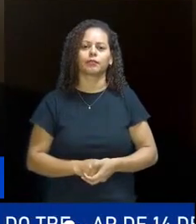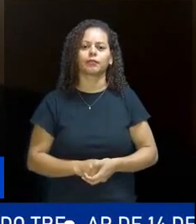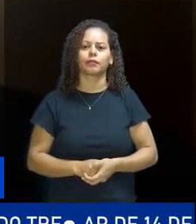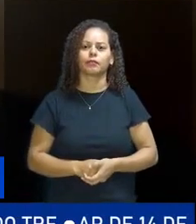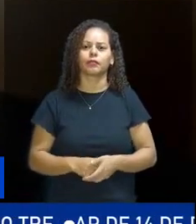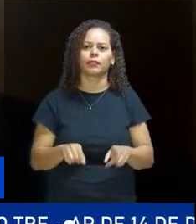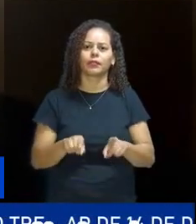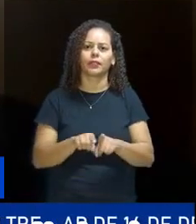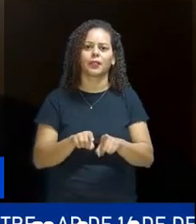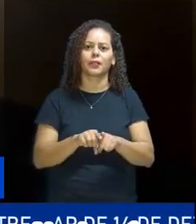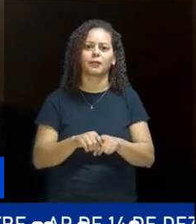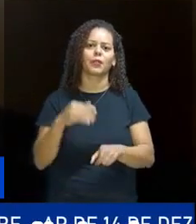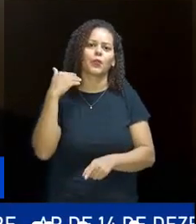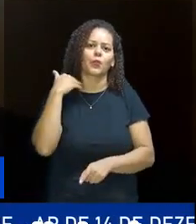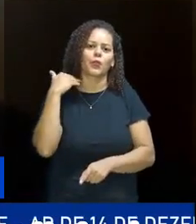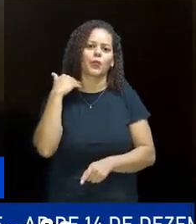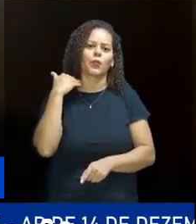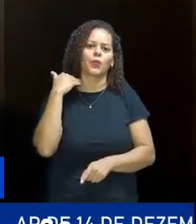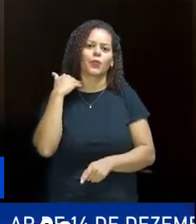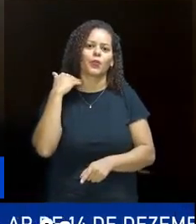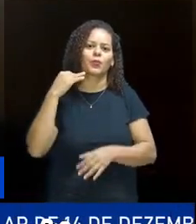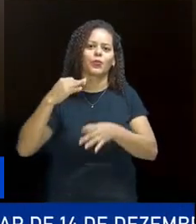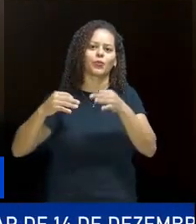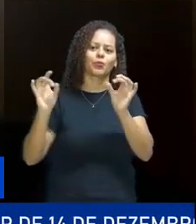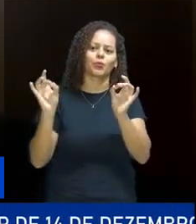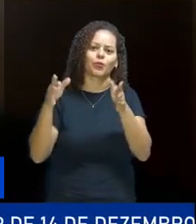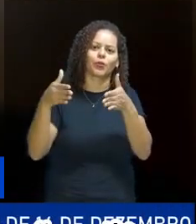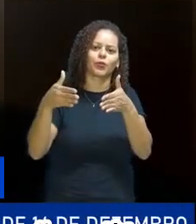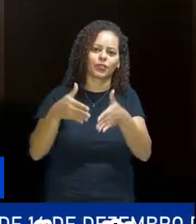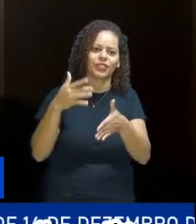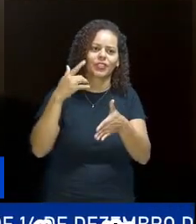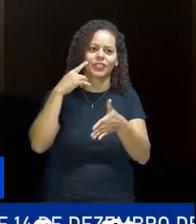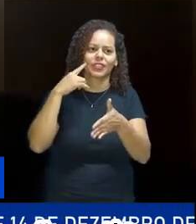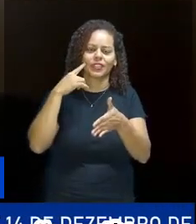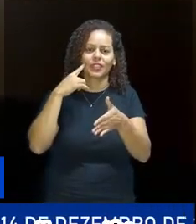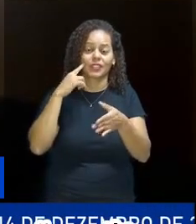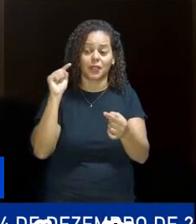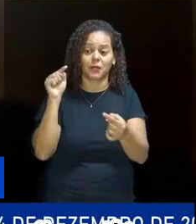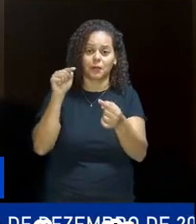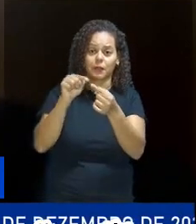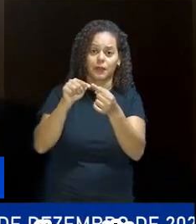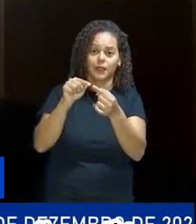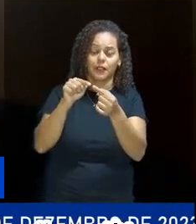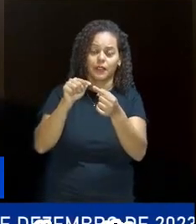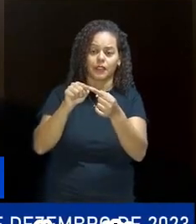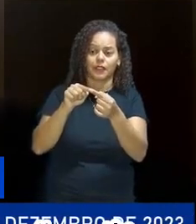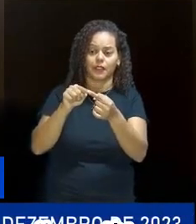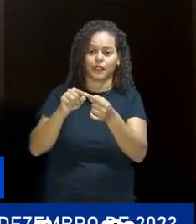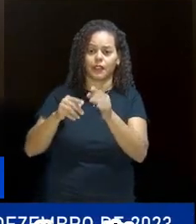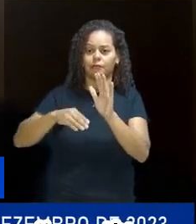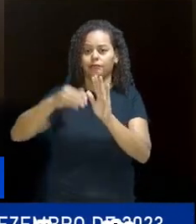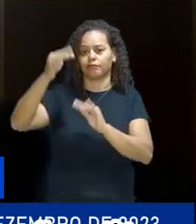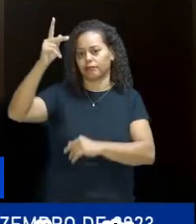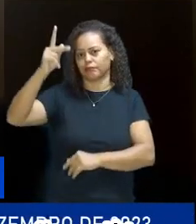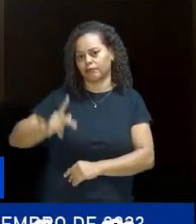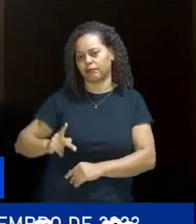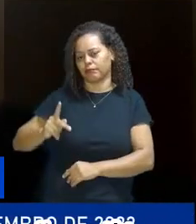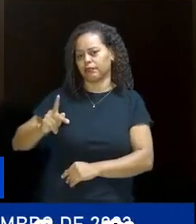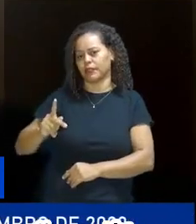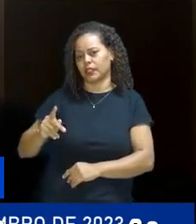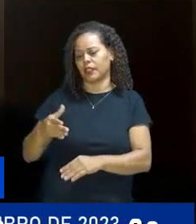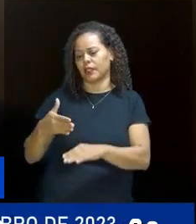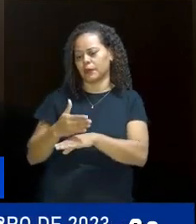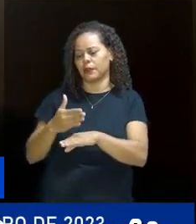R$ 23.899,17 na conta bancária específica para a movimentação dos recursos destinados ao programa de promoção e difusão da